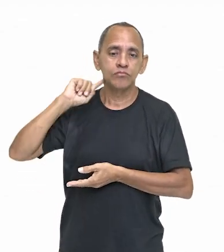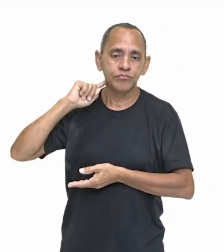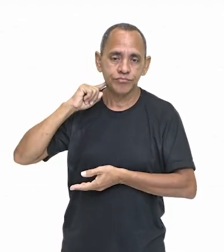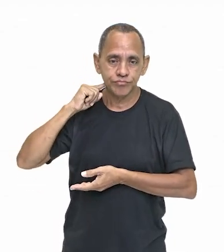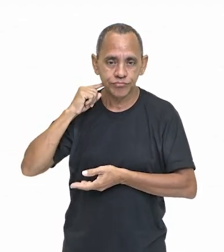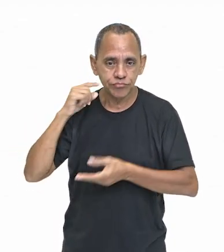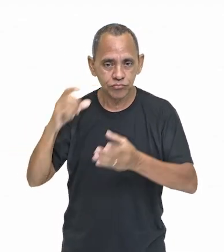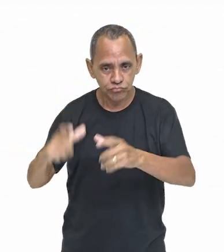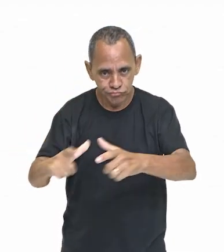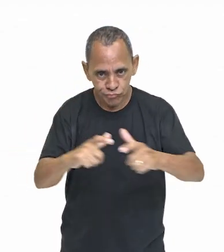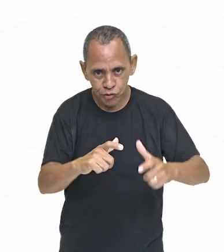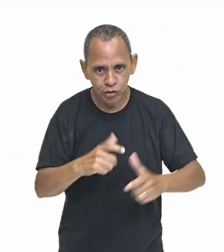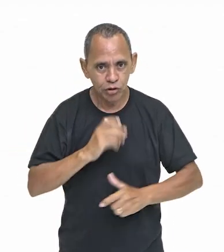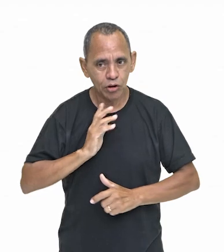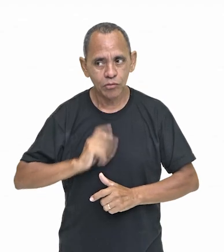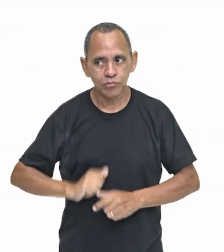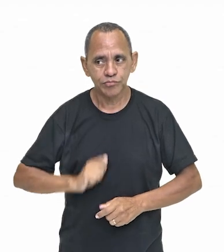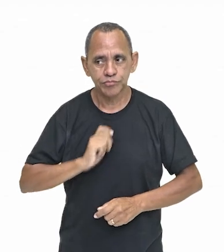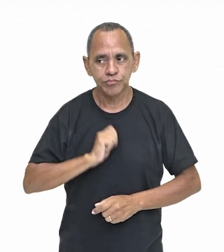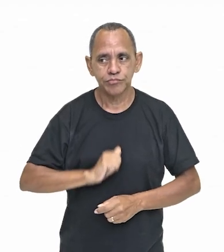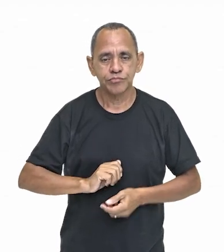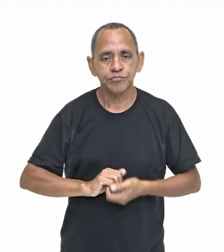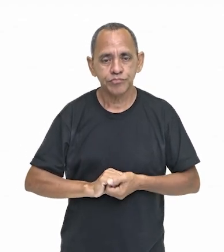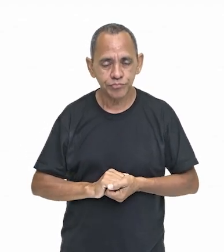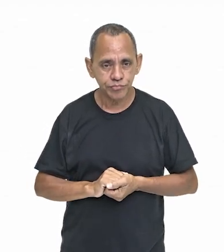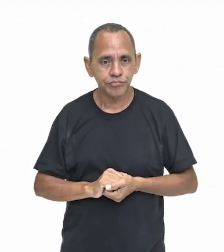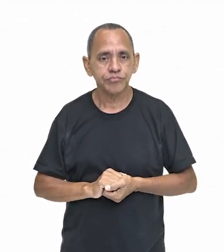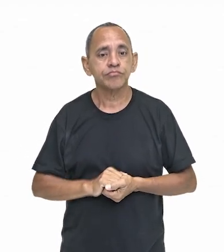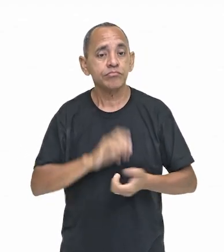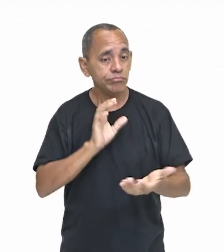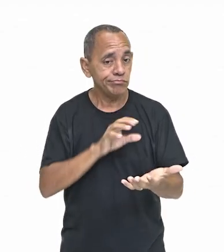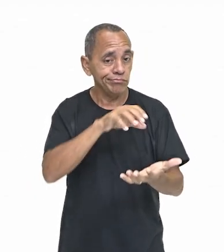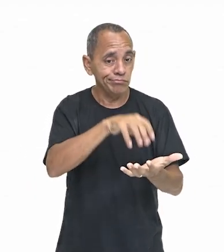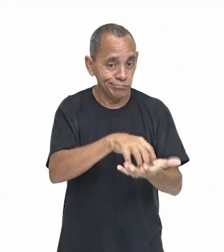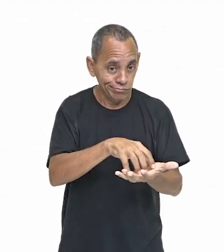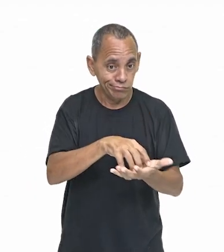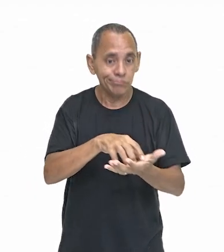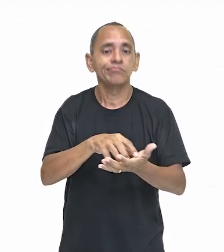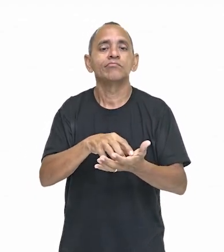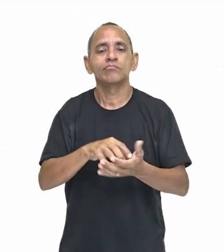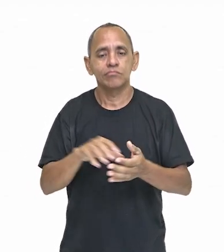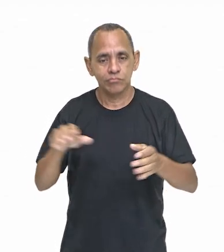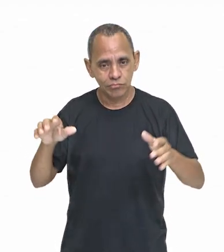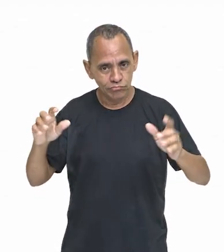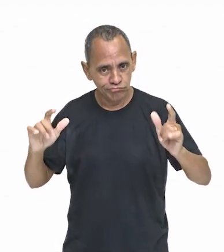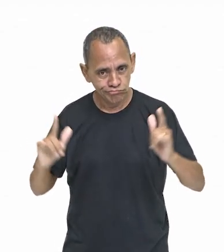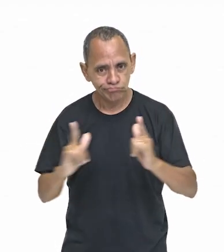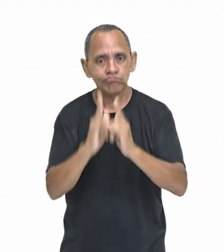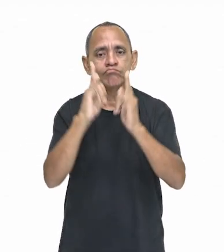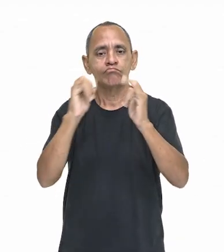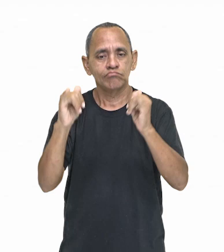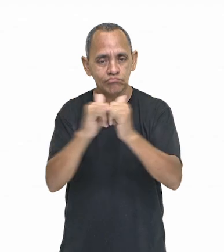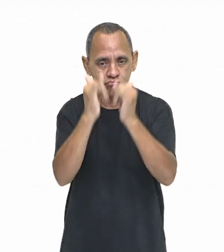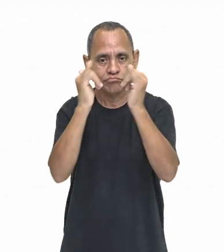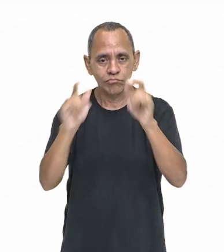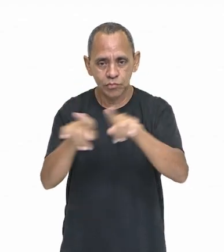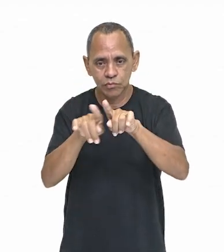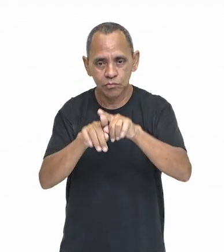usinas de energia elétrica, rendimento e custo, programas